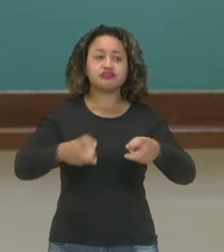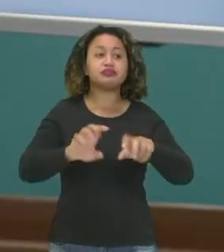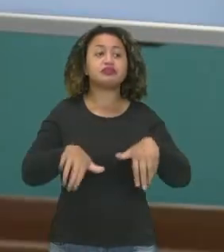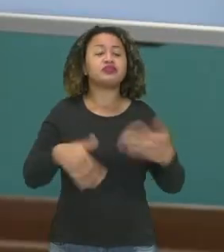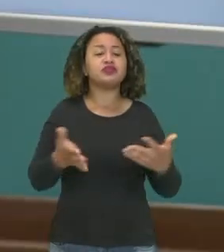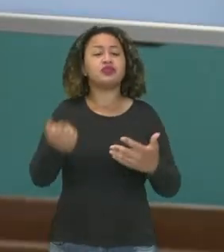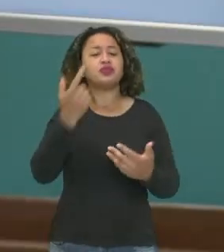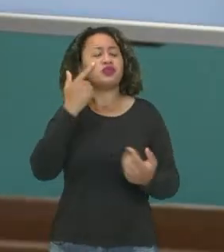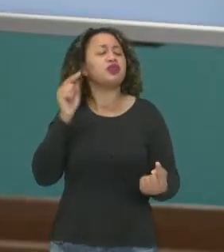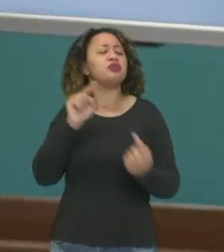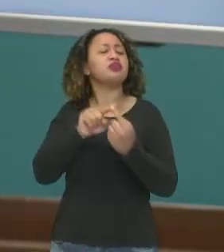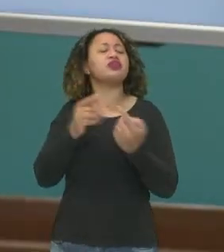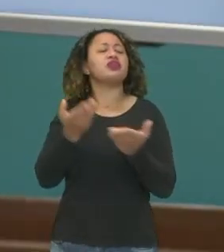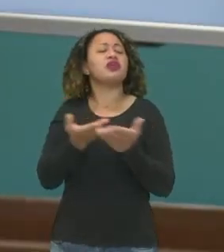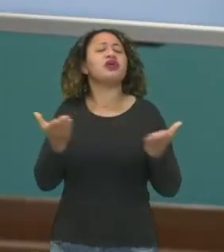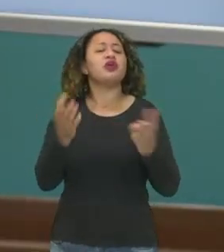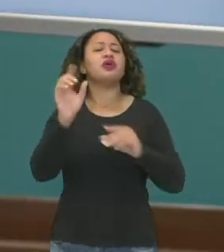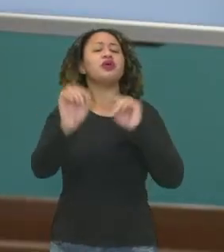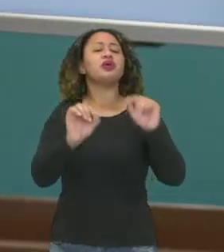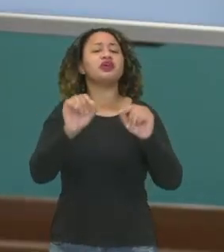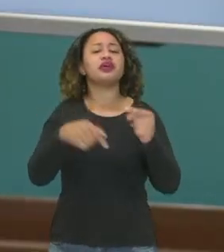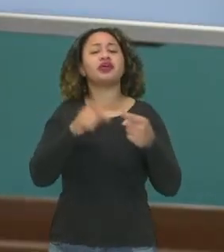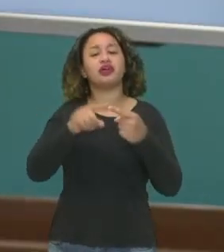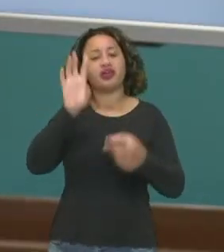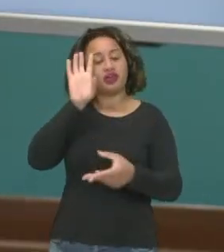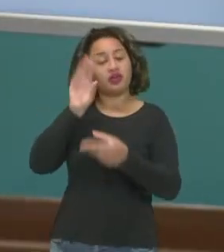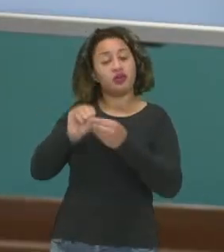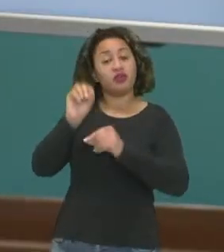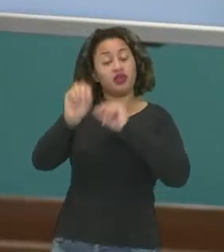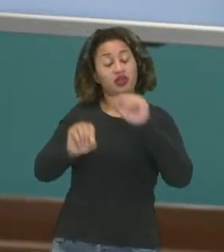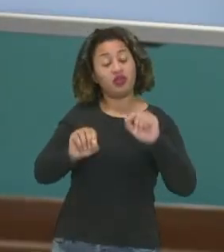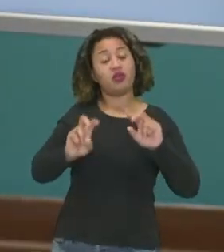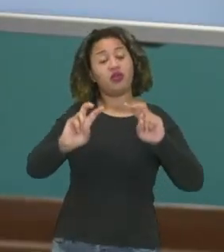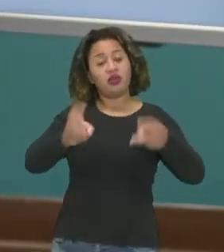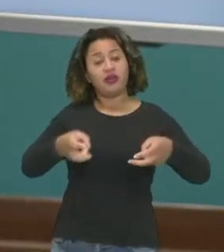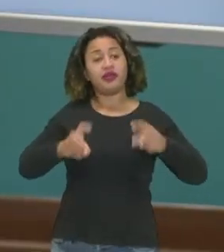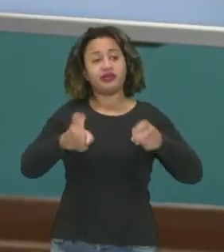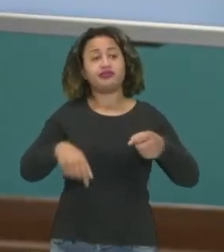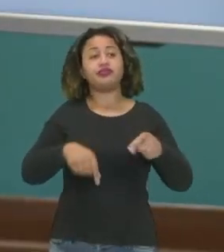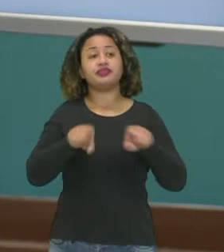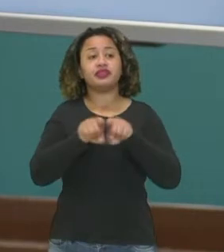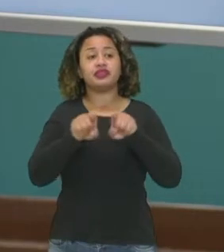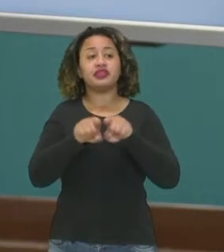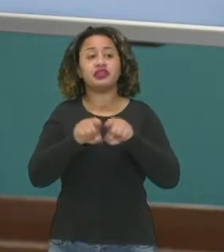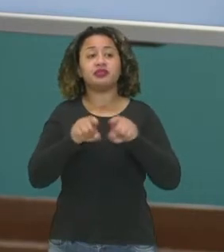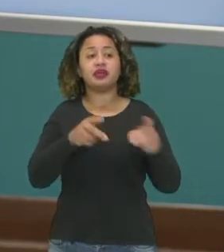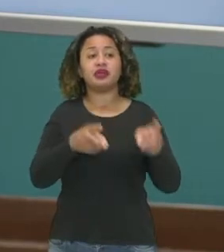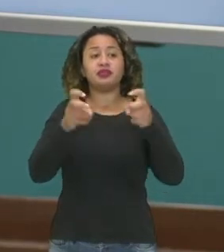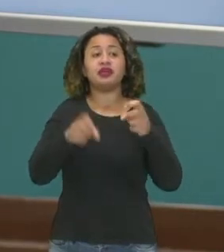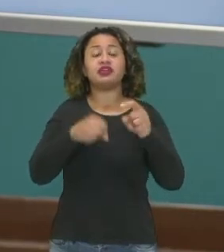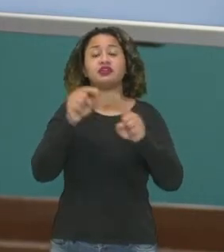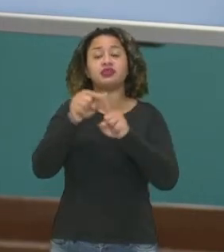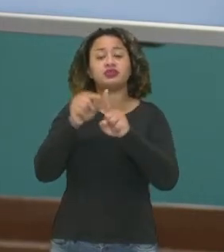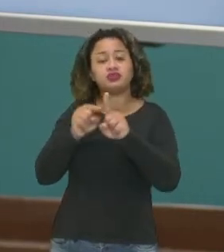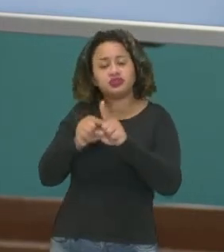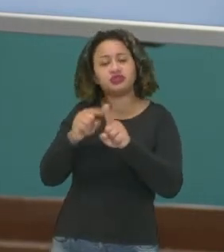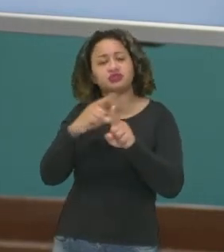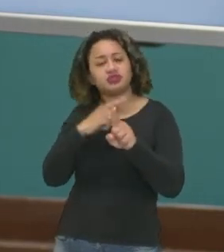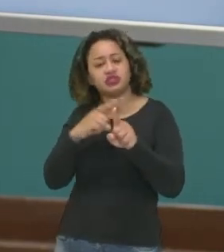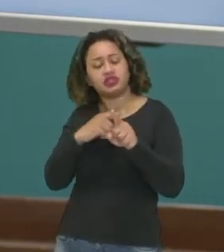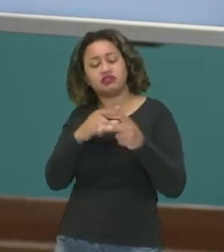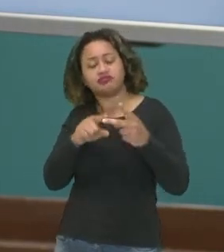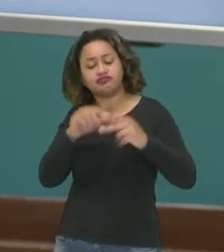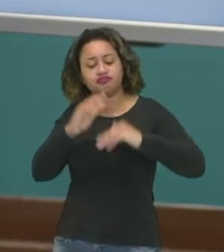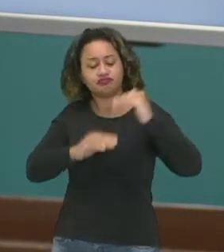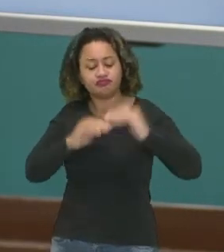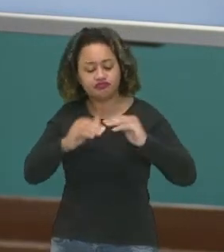aqui. Compreender o que é o extrativismo, identificar os tipos de extrativismo, né? E também as atividades extrativistas